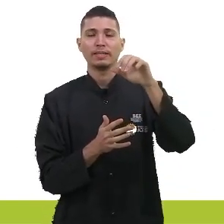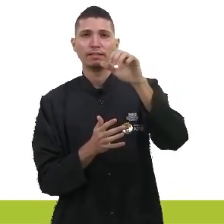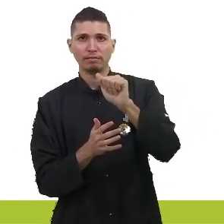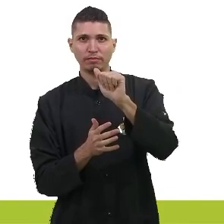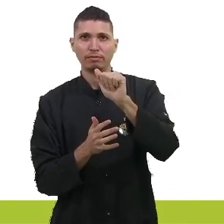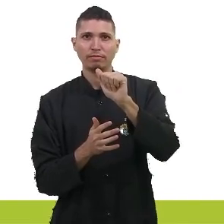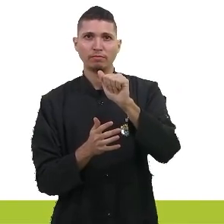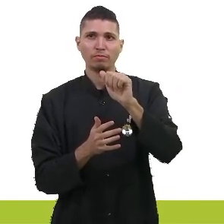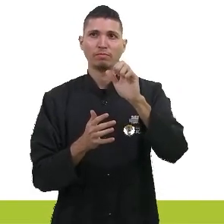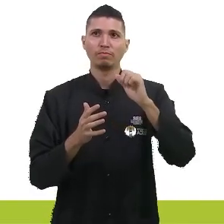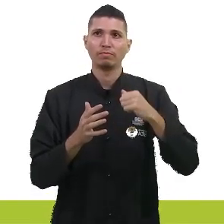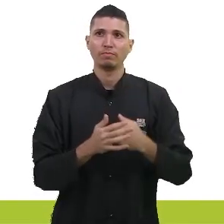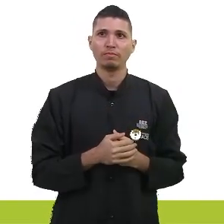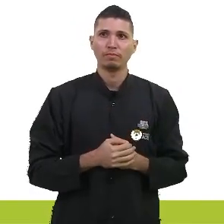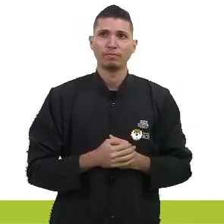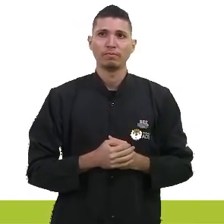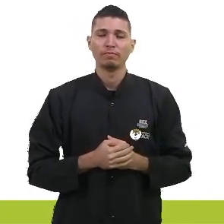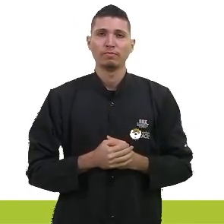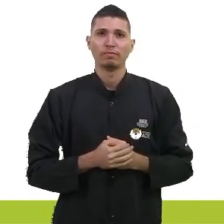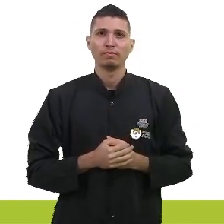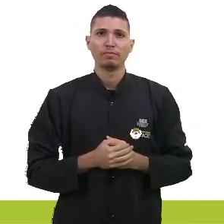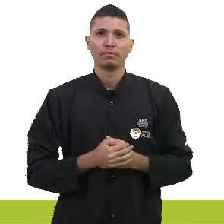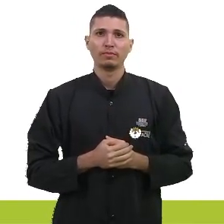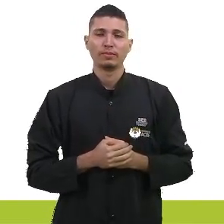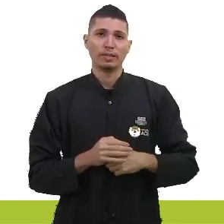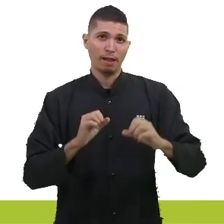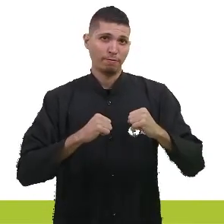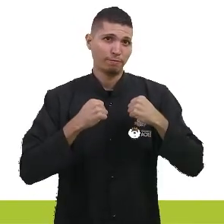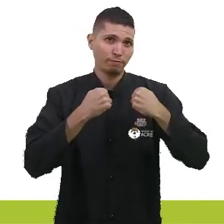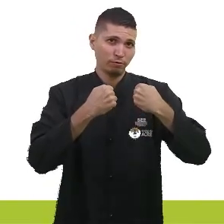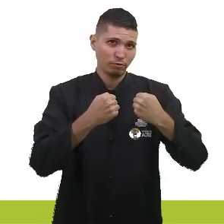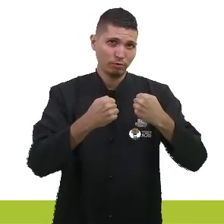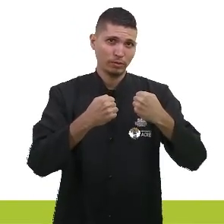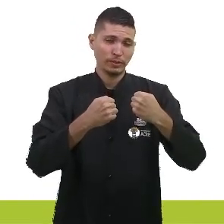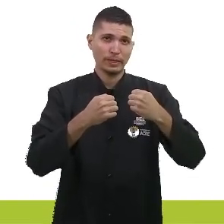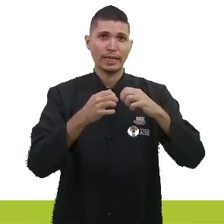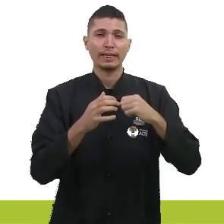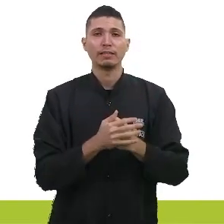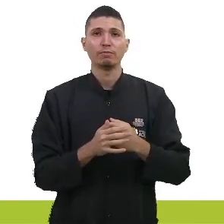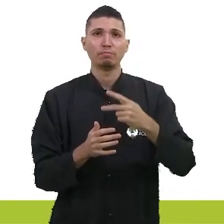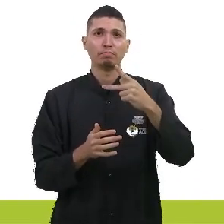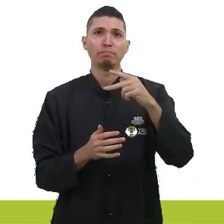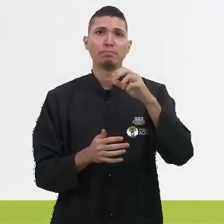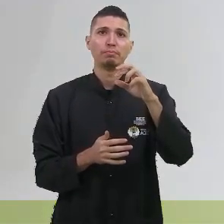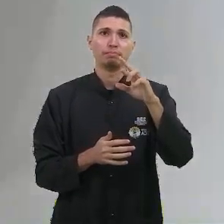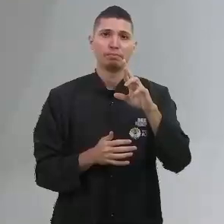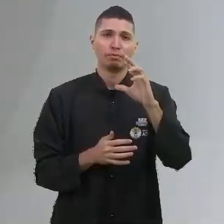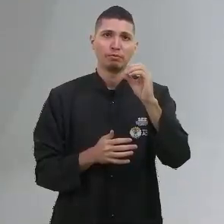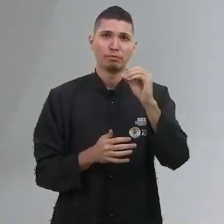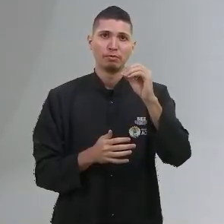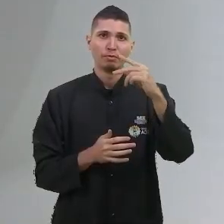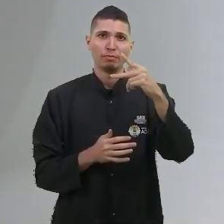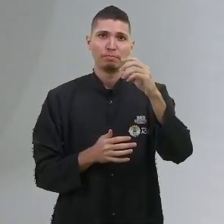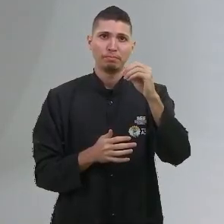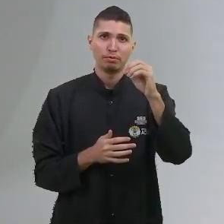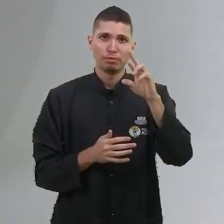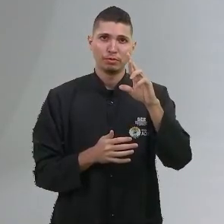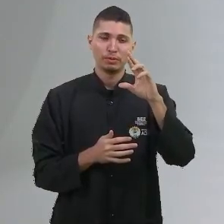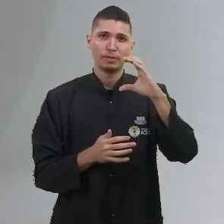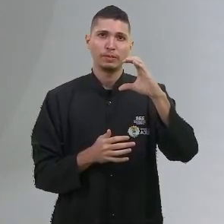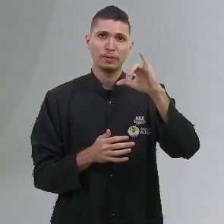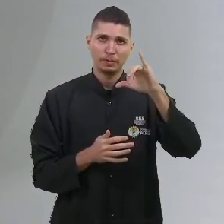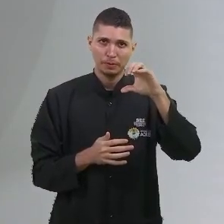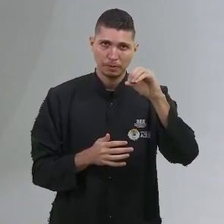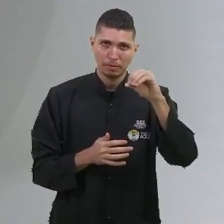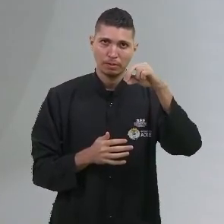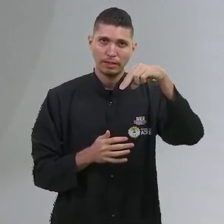ela é proporcional à massa, né? Ou seja, quanto maior for a